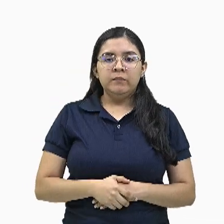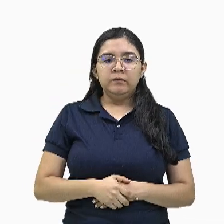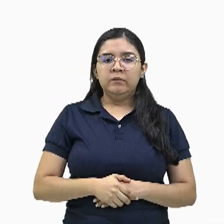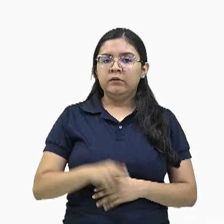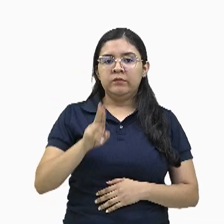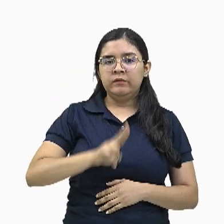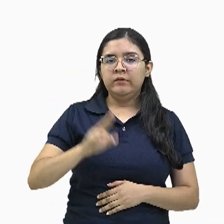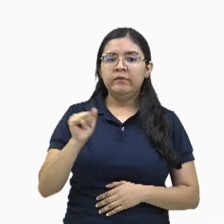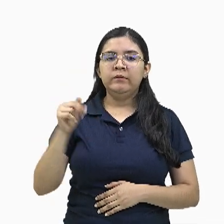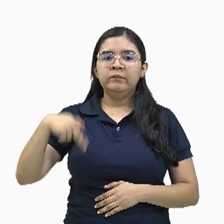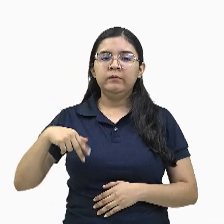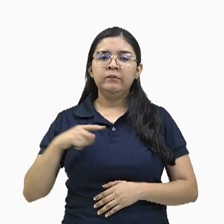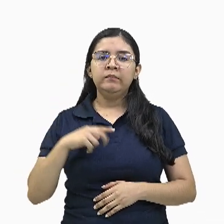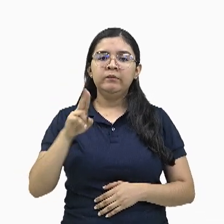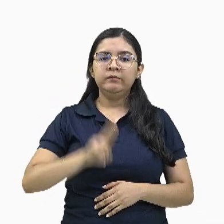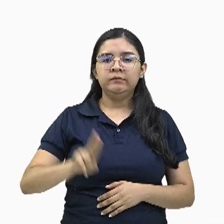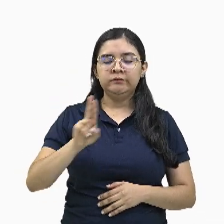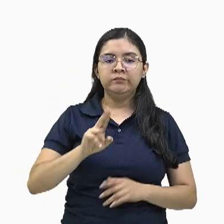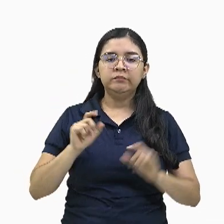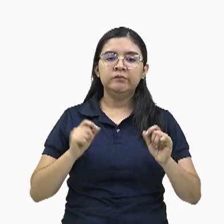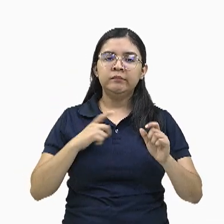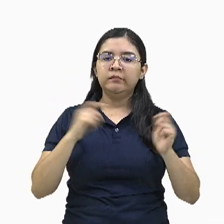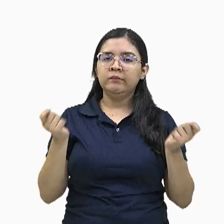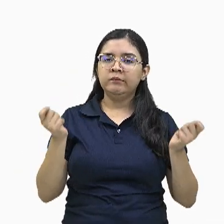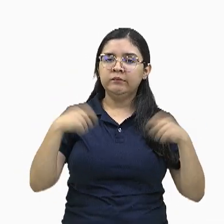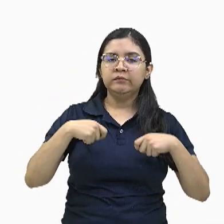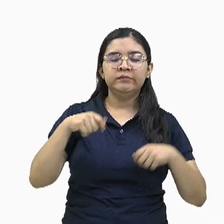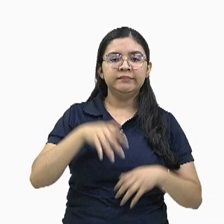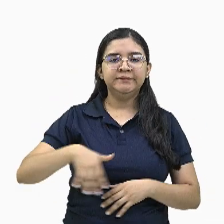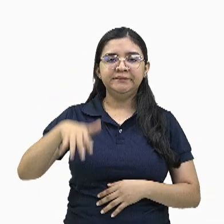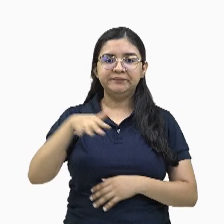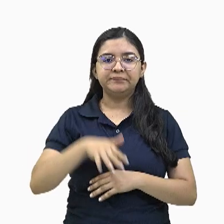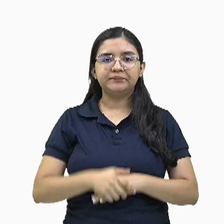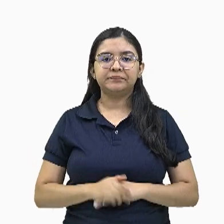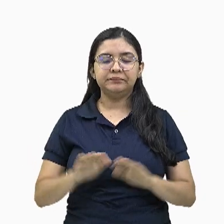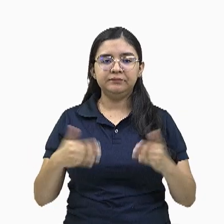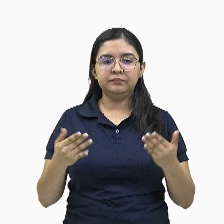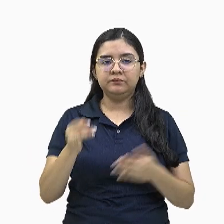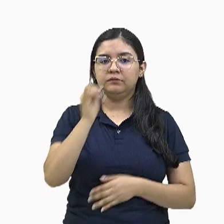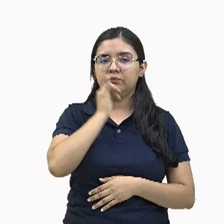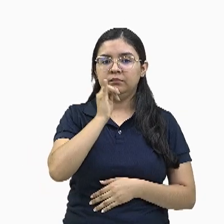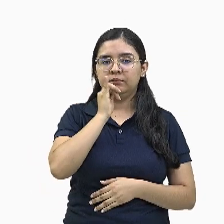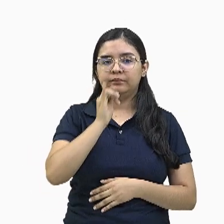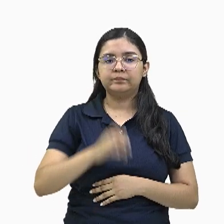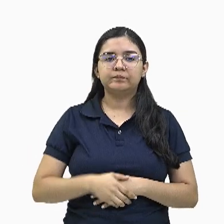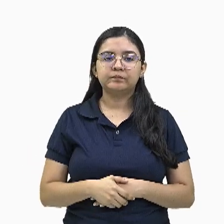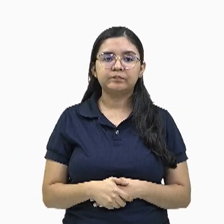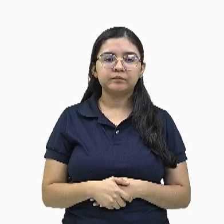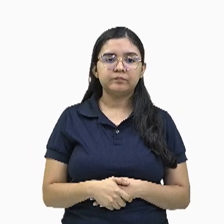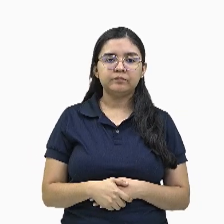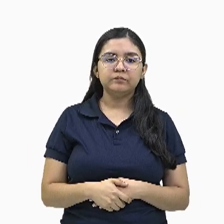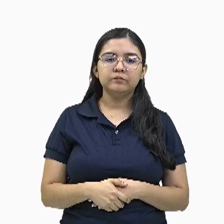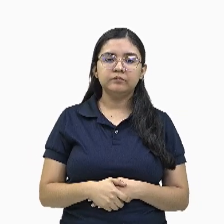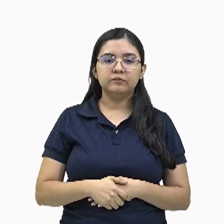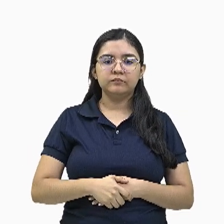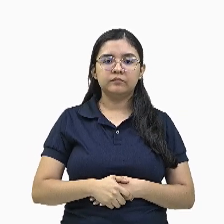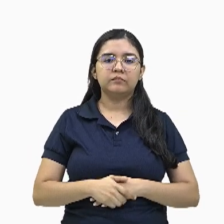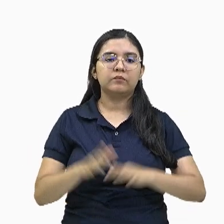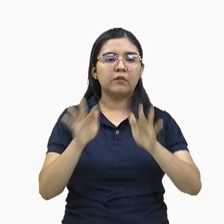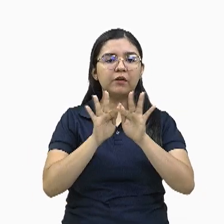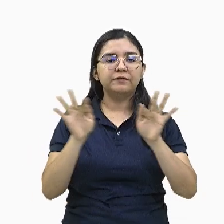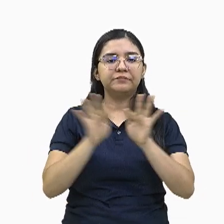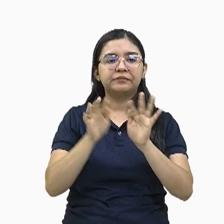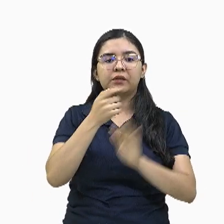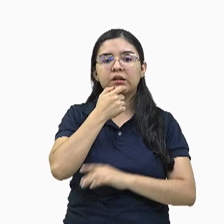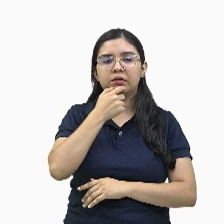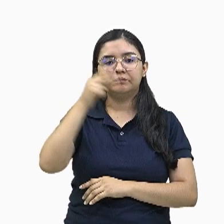can, eu uso para possibilidade geral. Vejam aqui exemplos. Anyone can become rich